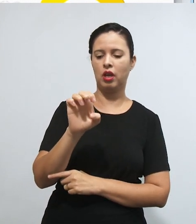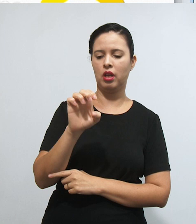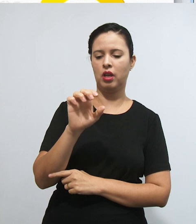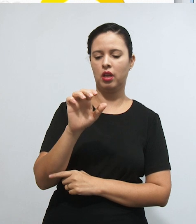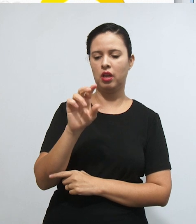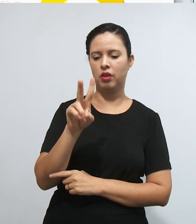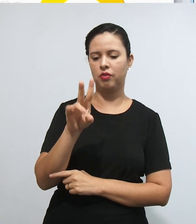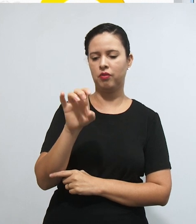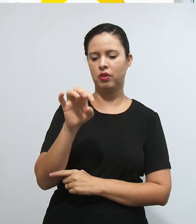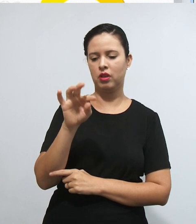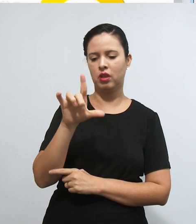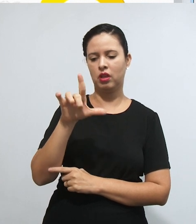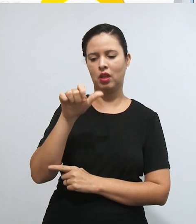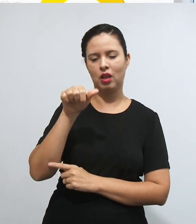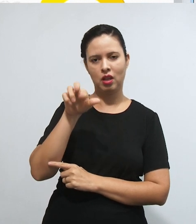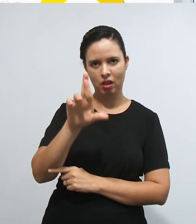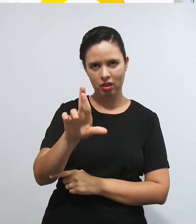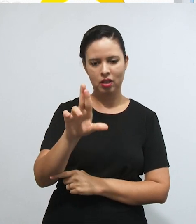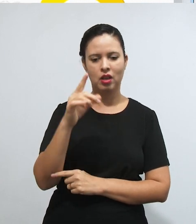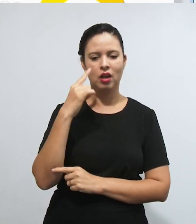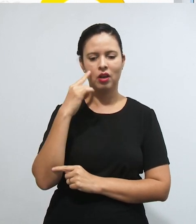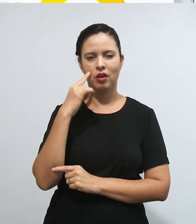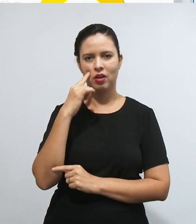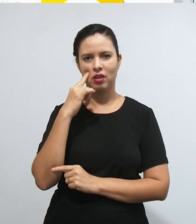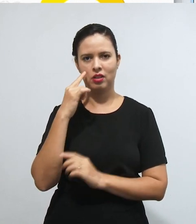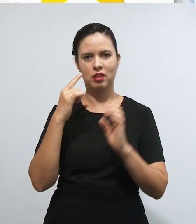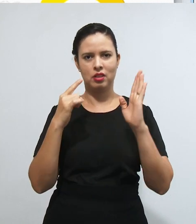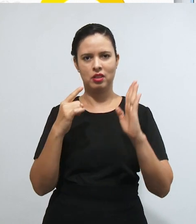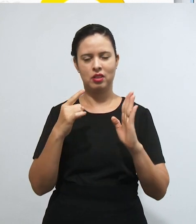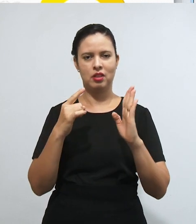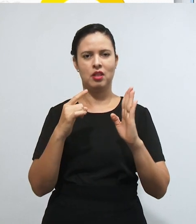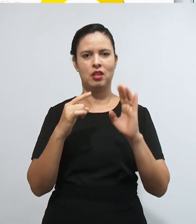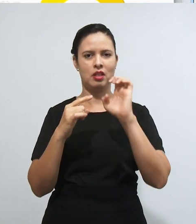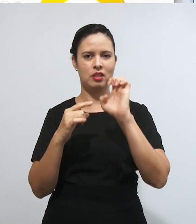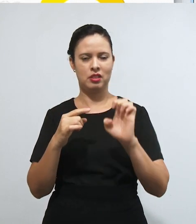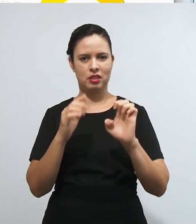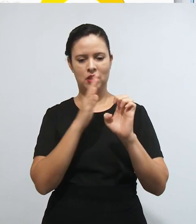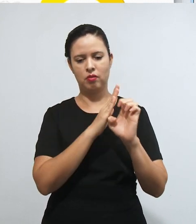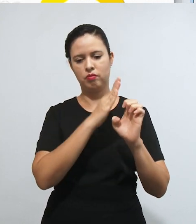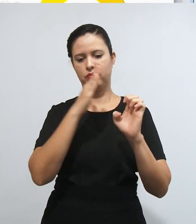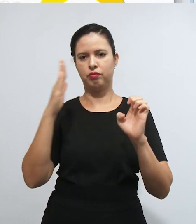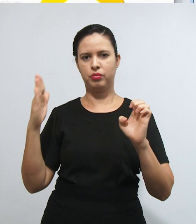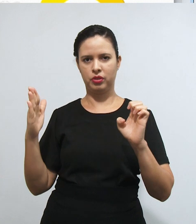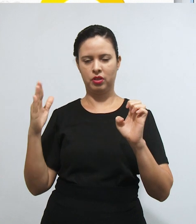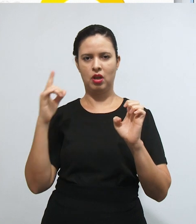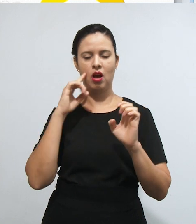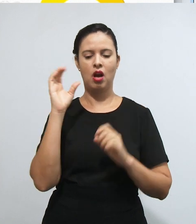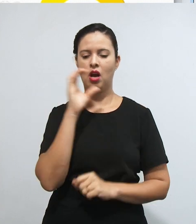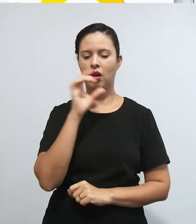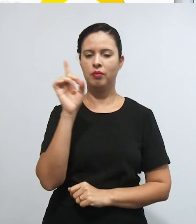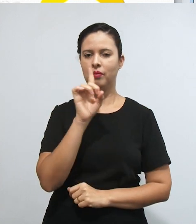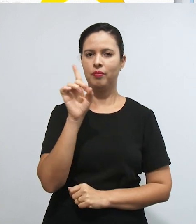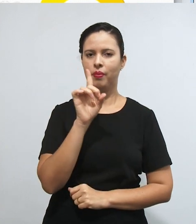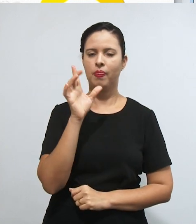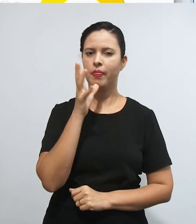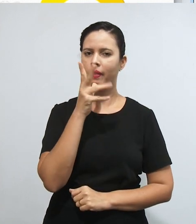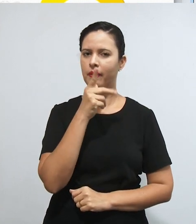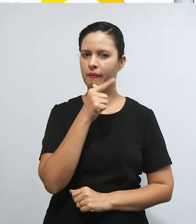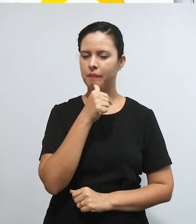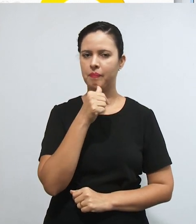nesse sentido aqui, ó, da esquerda. Eu aumento o tempo dela aqui, ó, para ela não ser tão rápida. Duração, coloco aqui